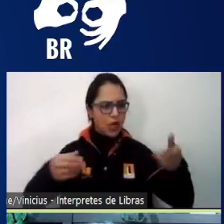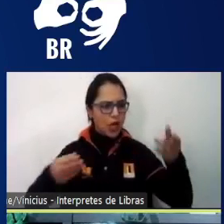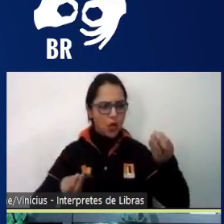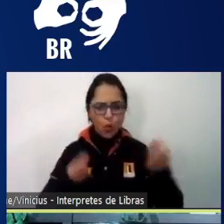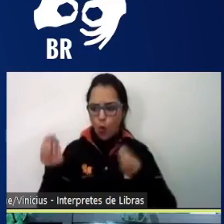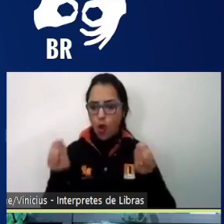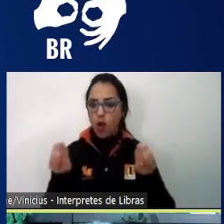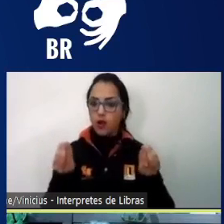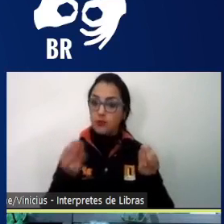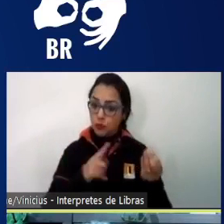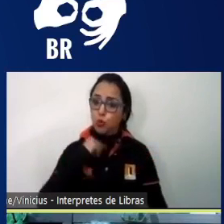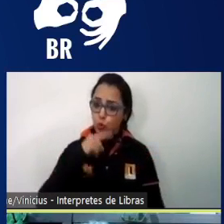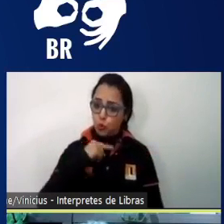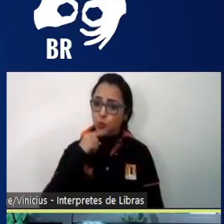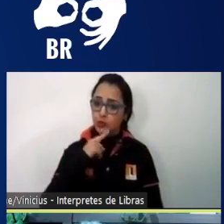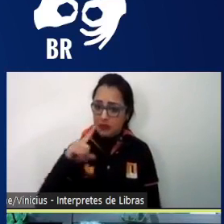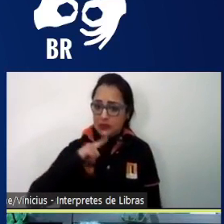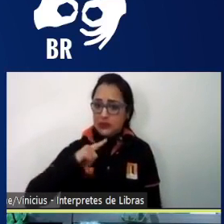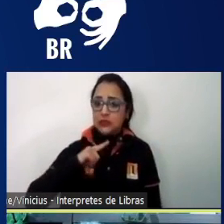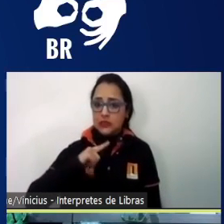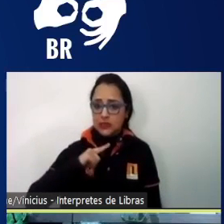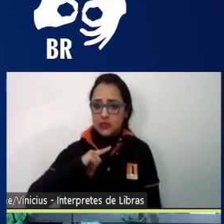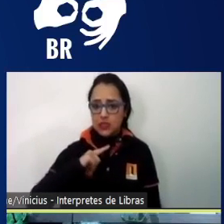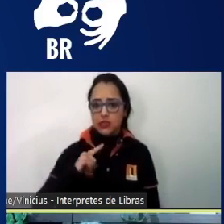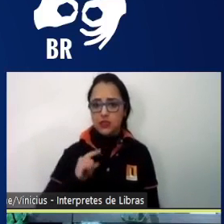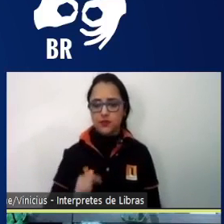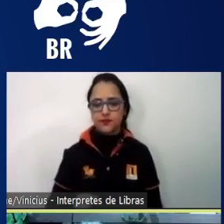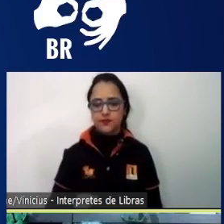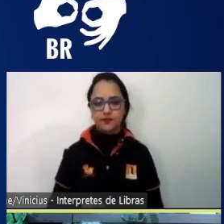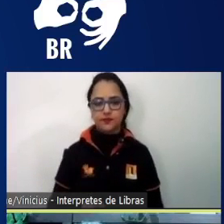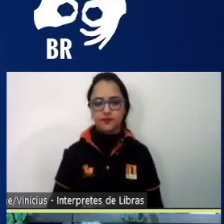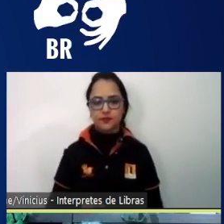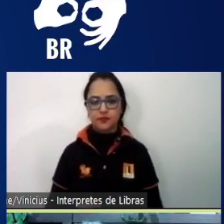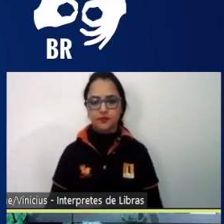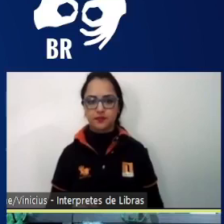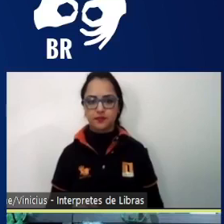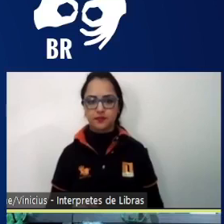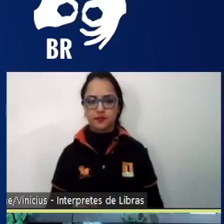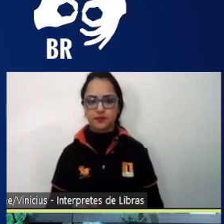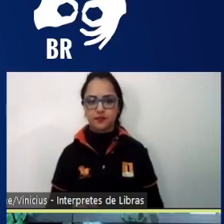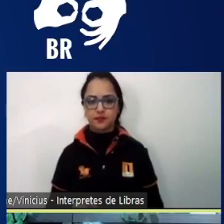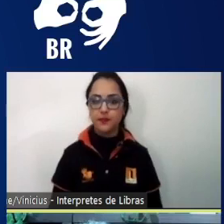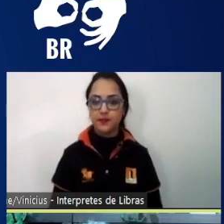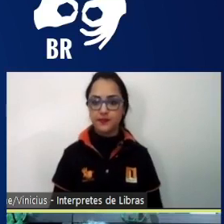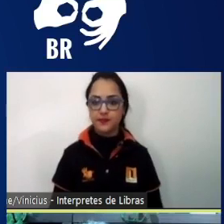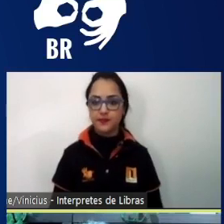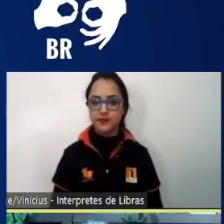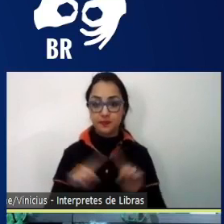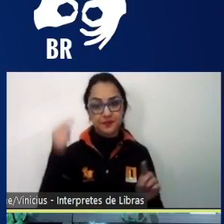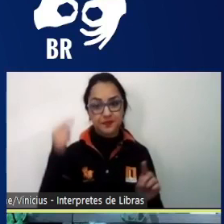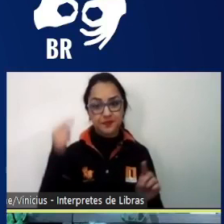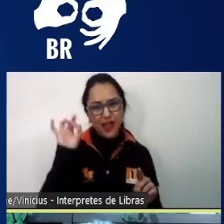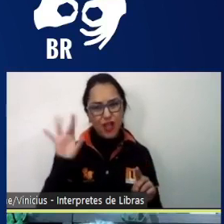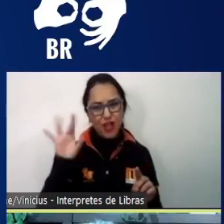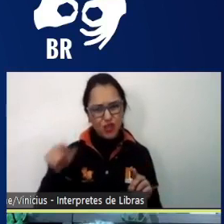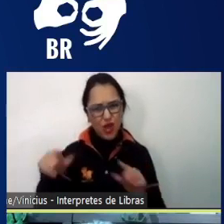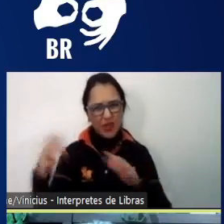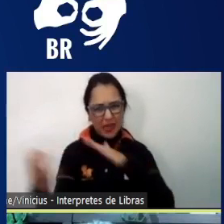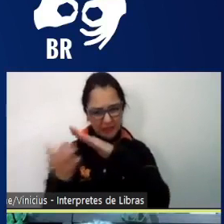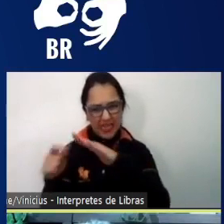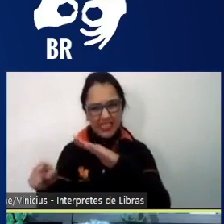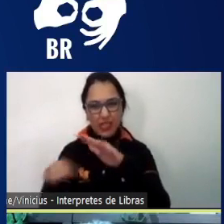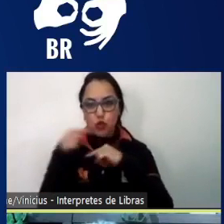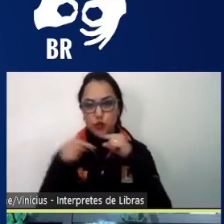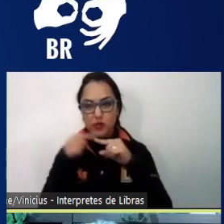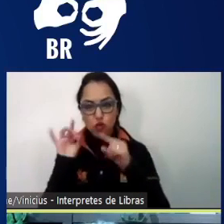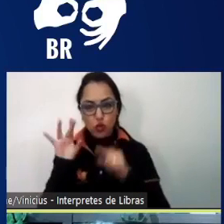principalmente no ambiente empresarial, mas a gente tem que começar a entender que não é só lá, lá é o resultado. Como eu